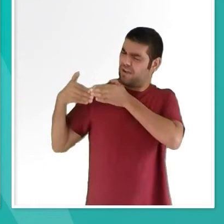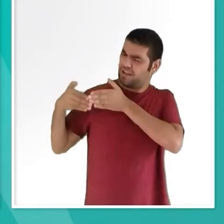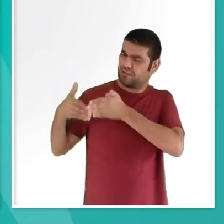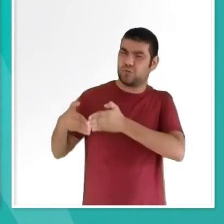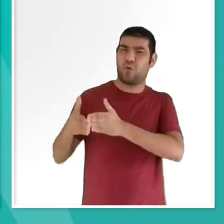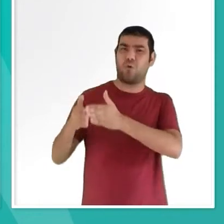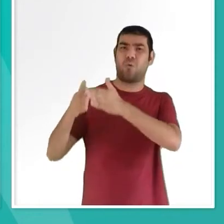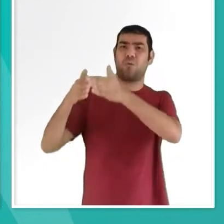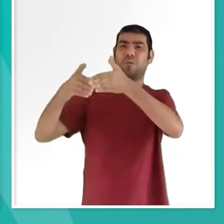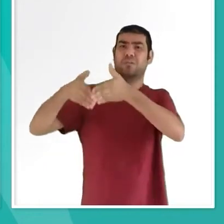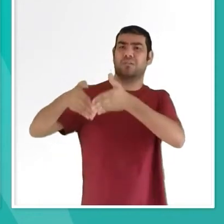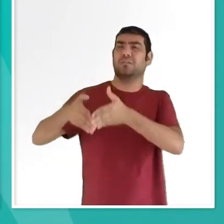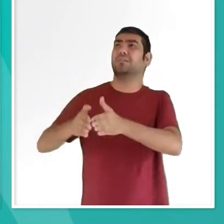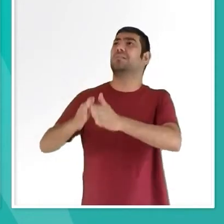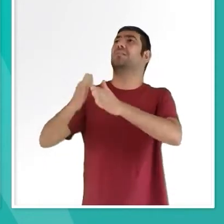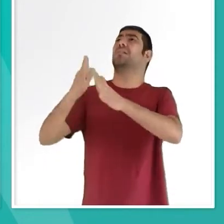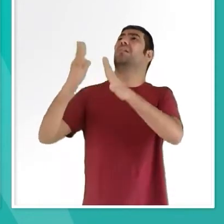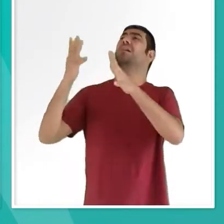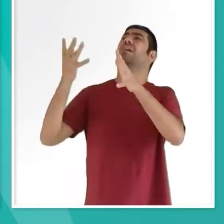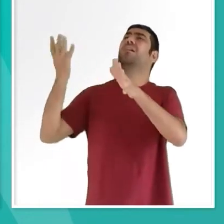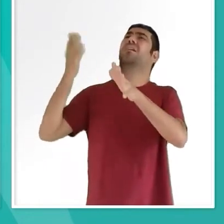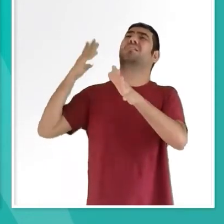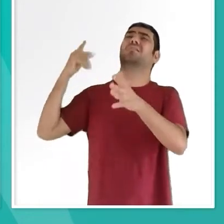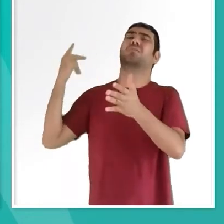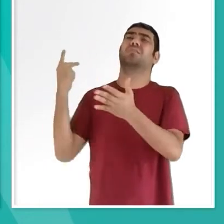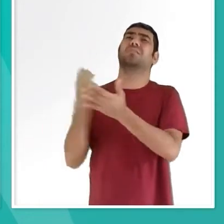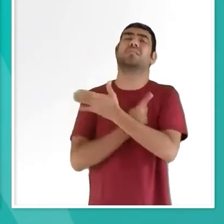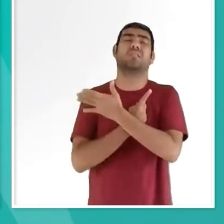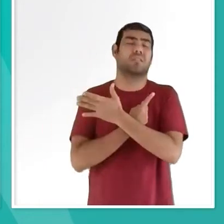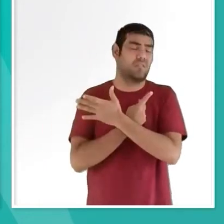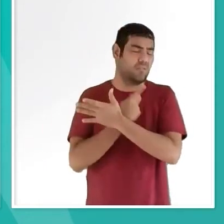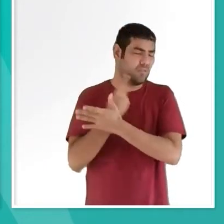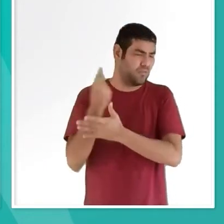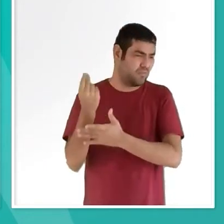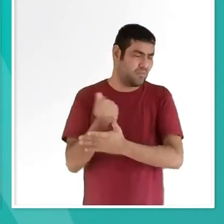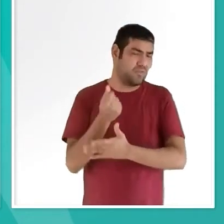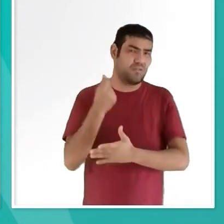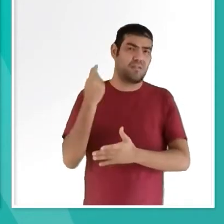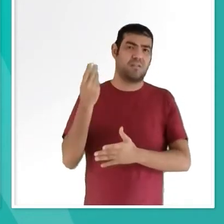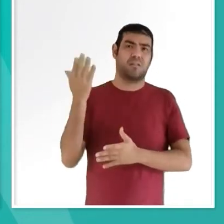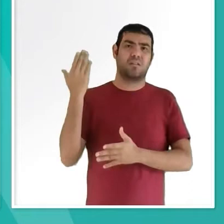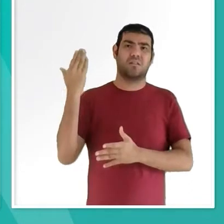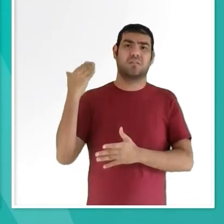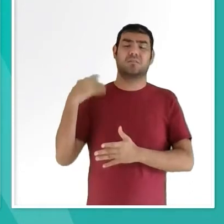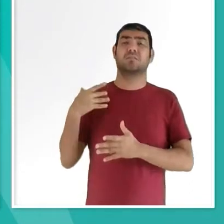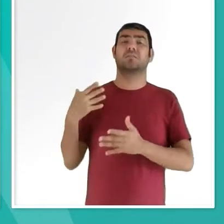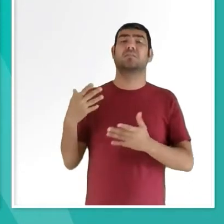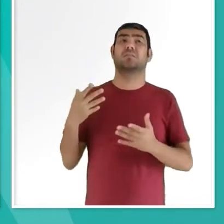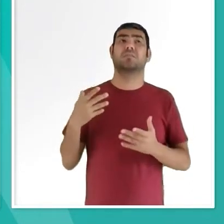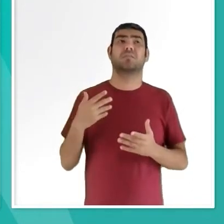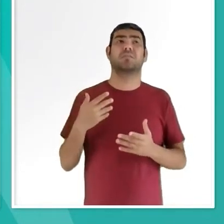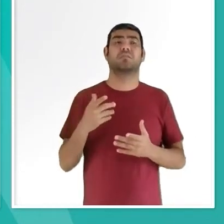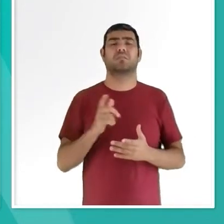que houveram aí na era moderna e que aí houve vários